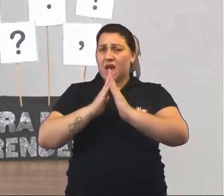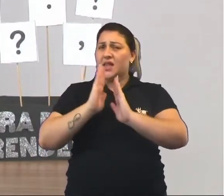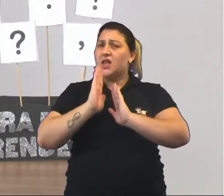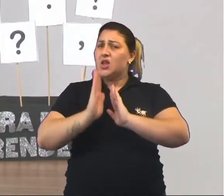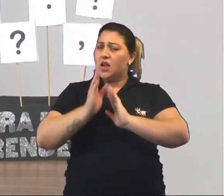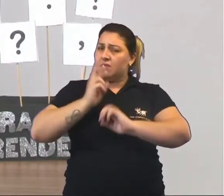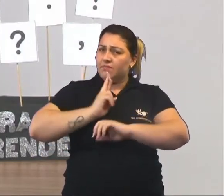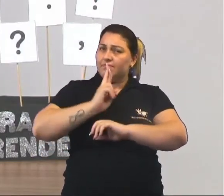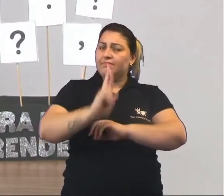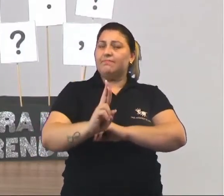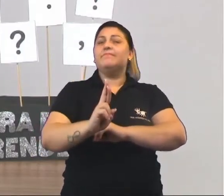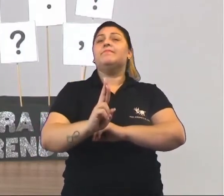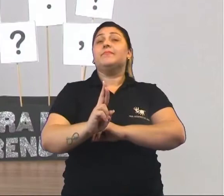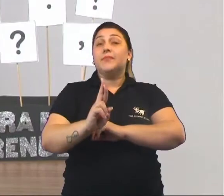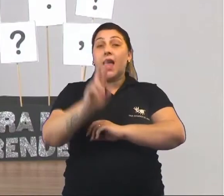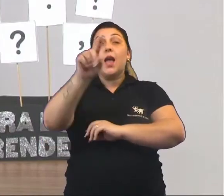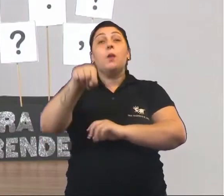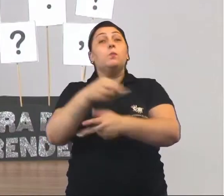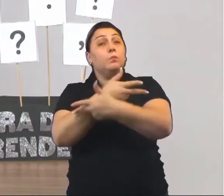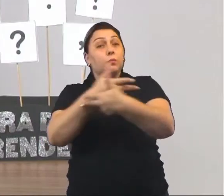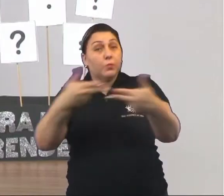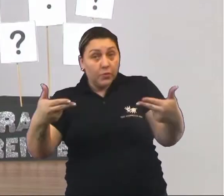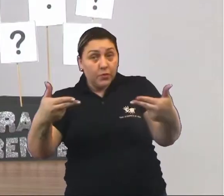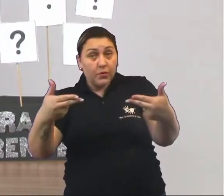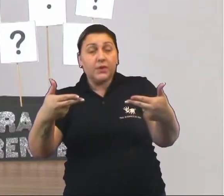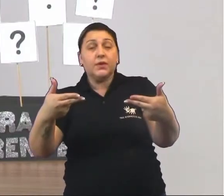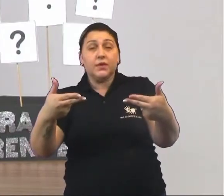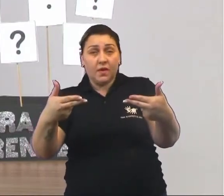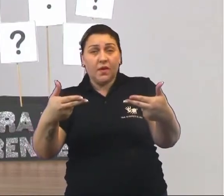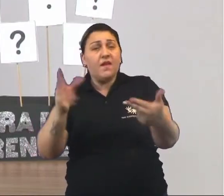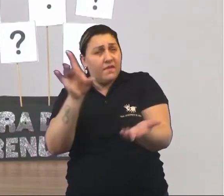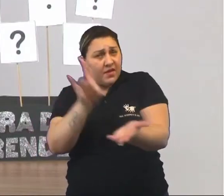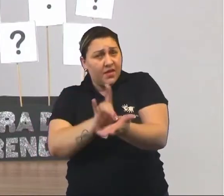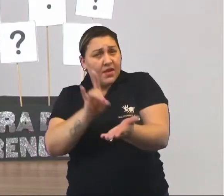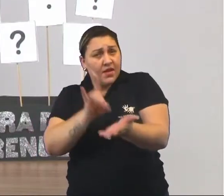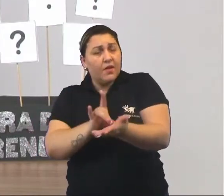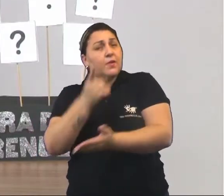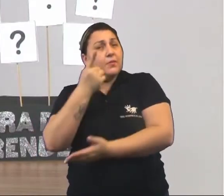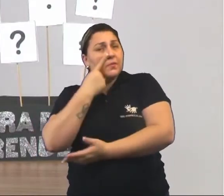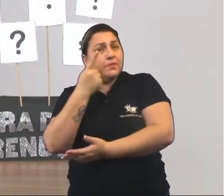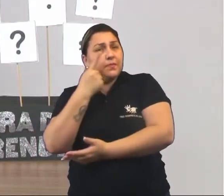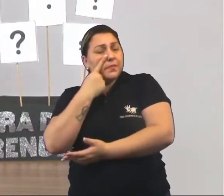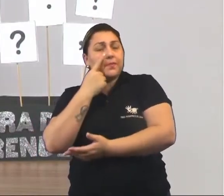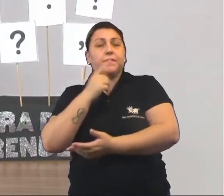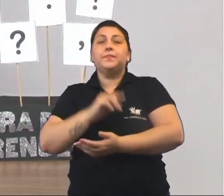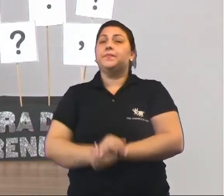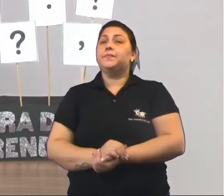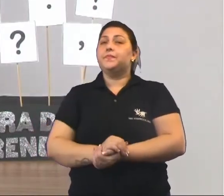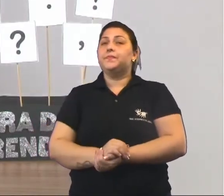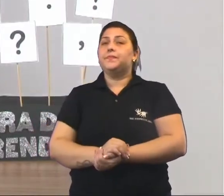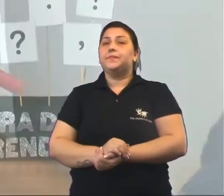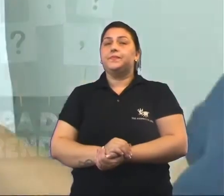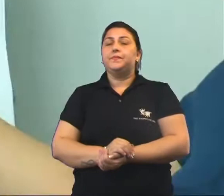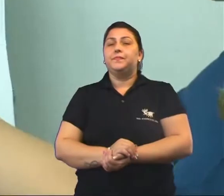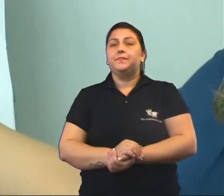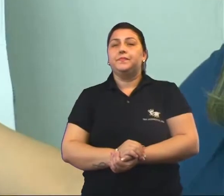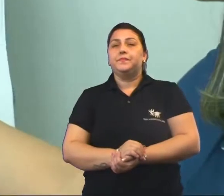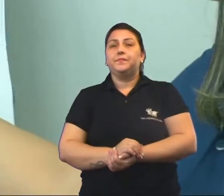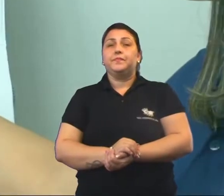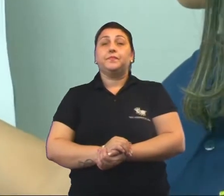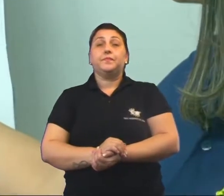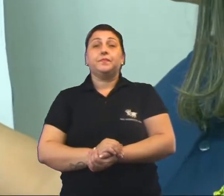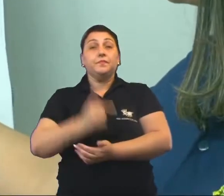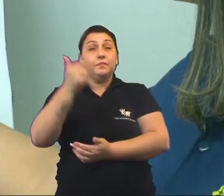já está respondendo. É a pontuação. Será que é mesmo? Vamos verificar então? Olhem só. Aqui